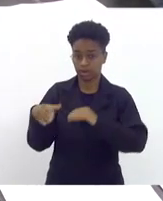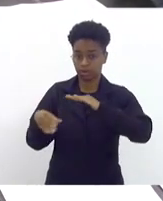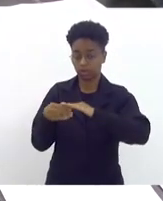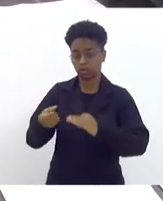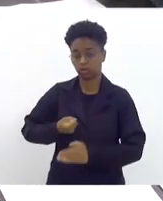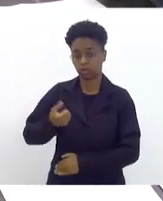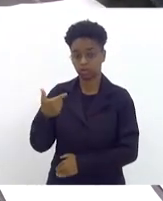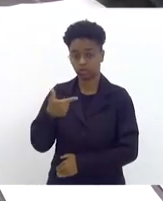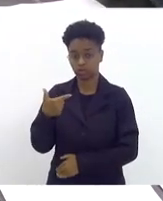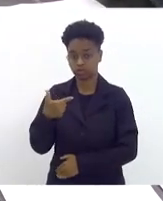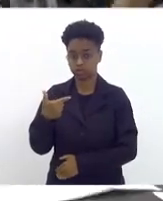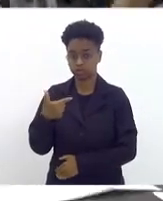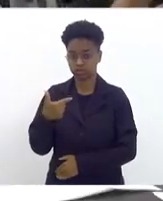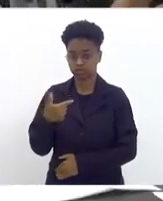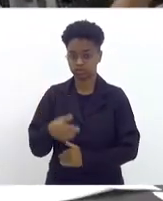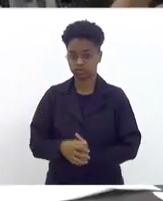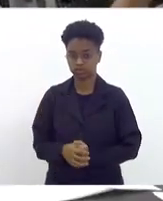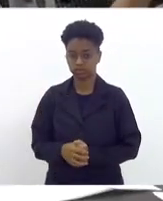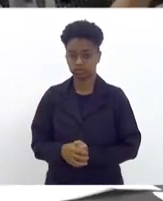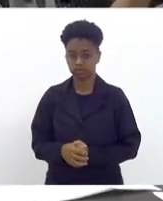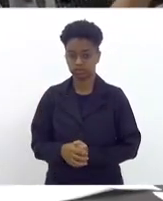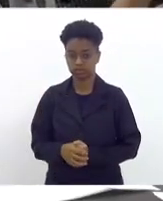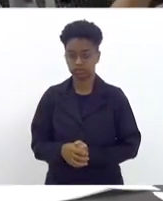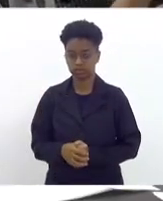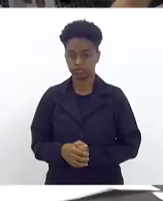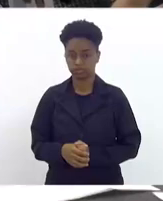a emenda número 2